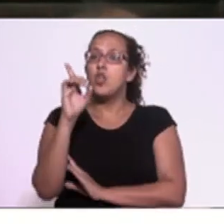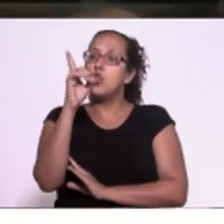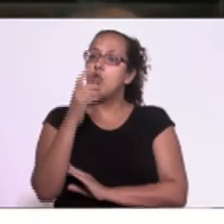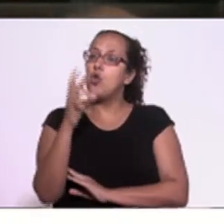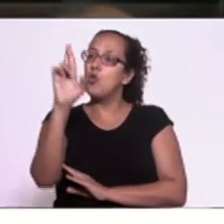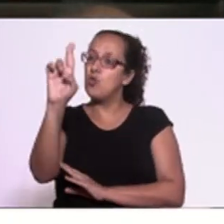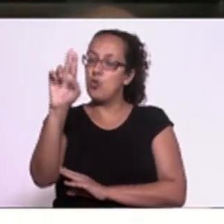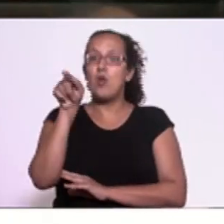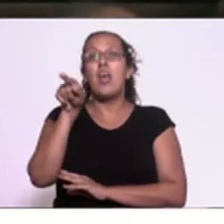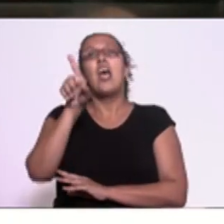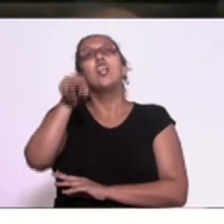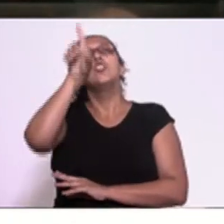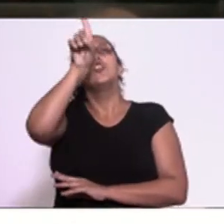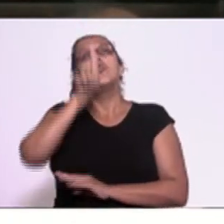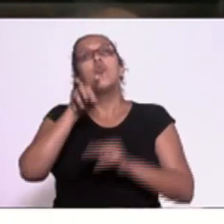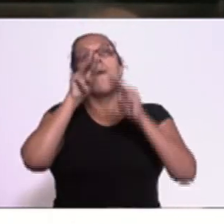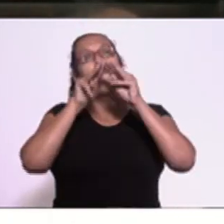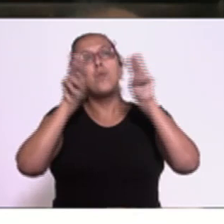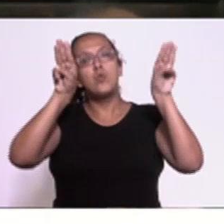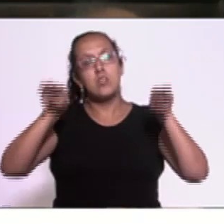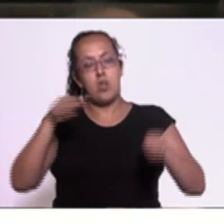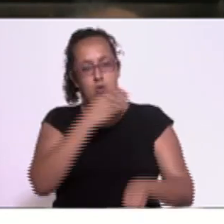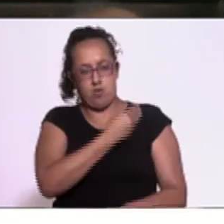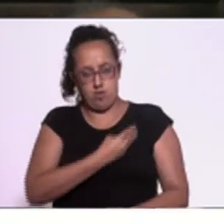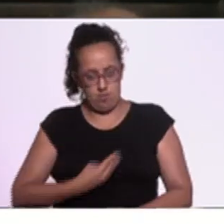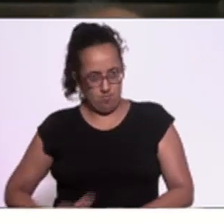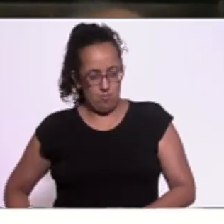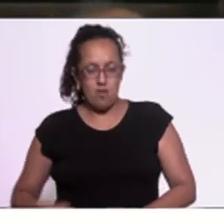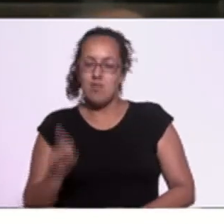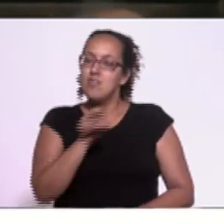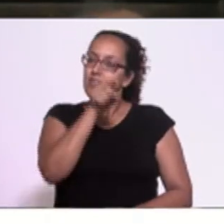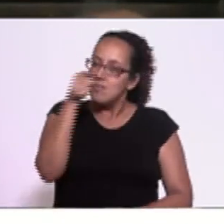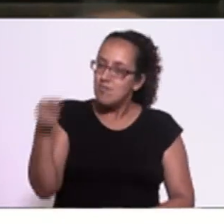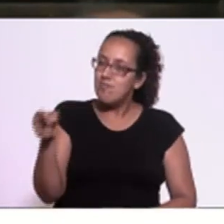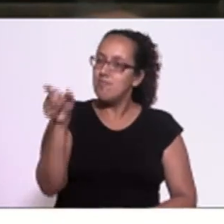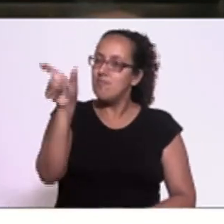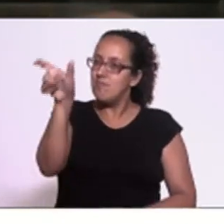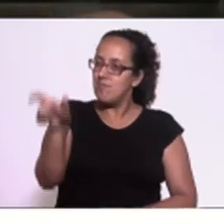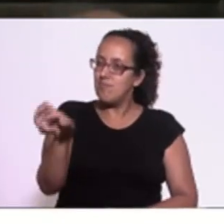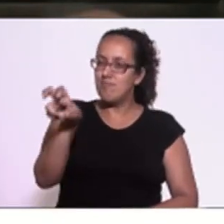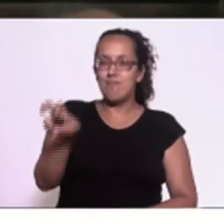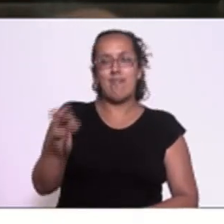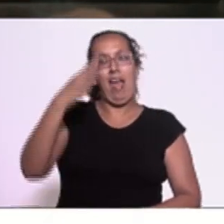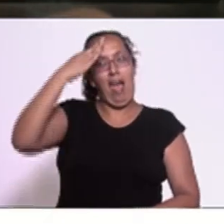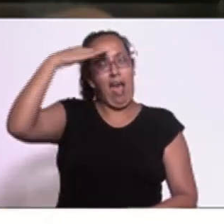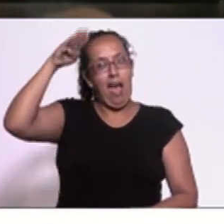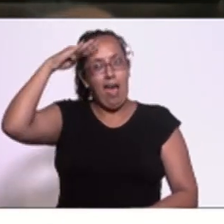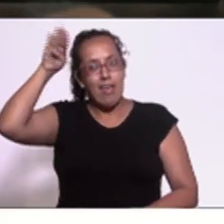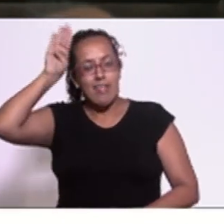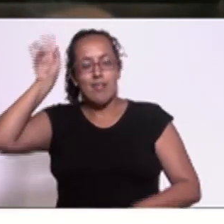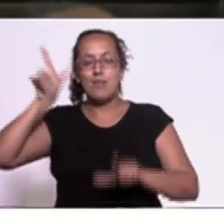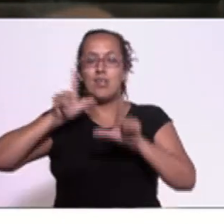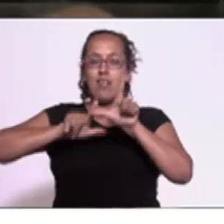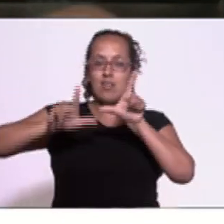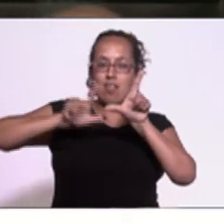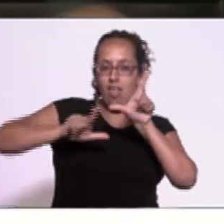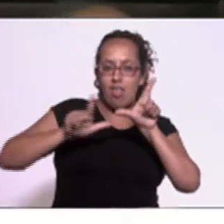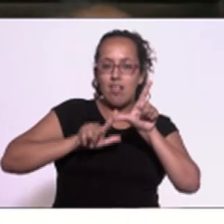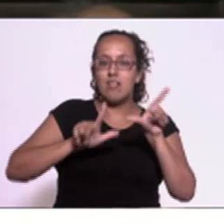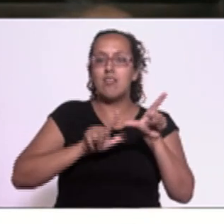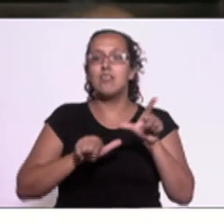Chagas, diretor do Museu da República, doutor José Murilo de Carvalho, nosso imortal da Academia Brasileira de